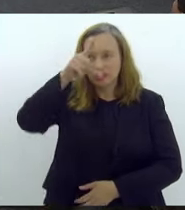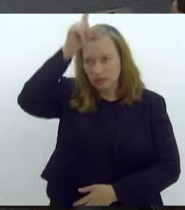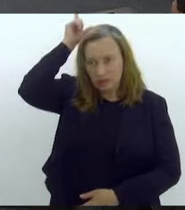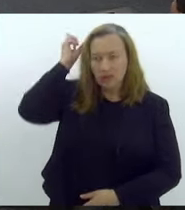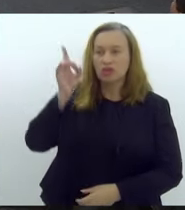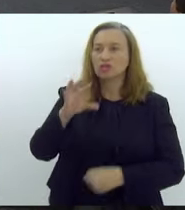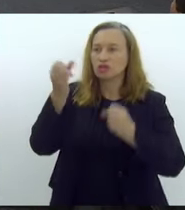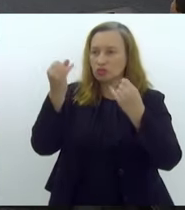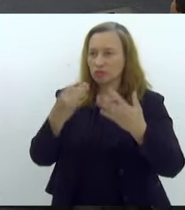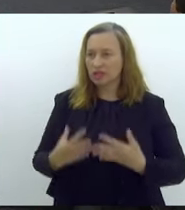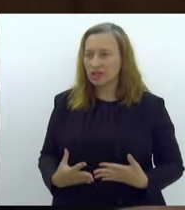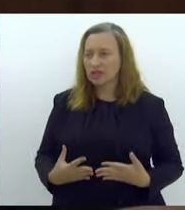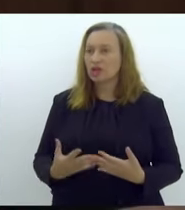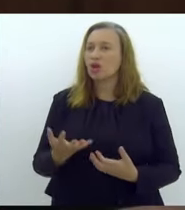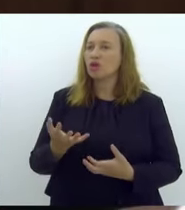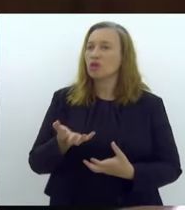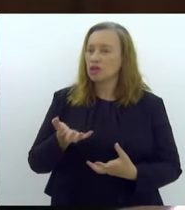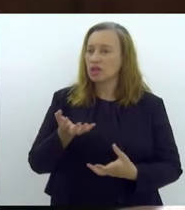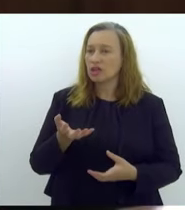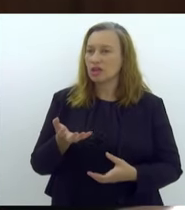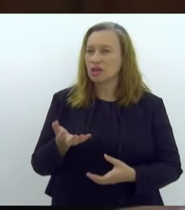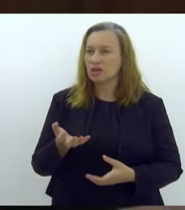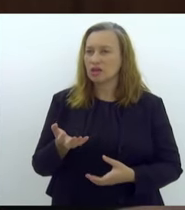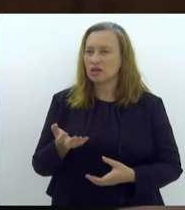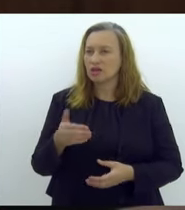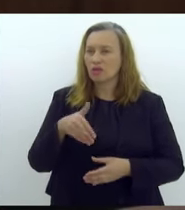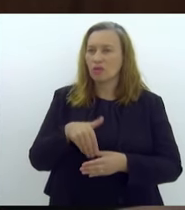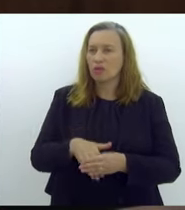senhor. Eu queria me abster,